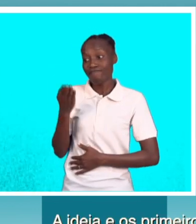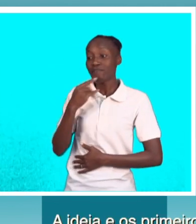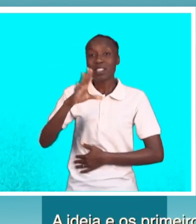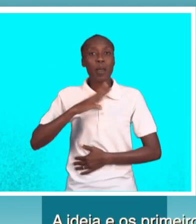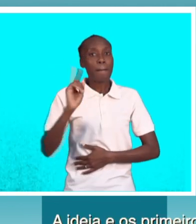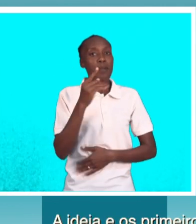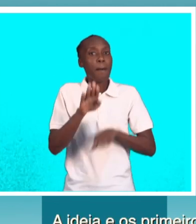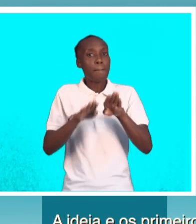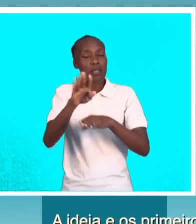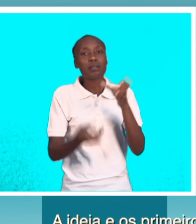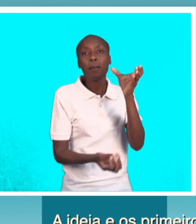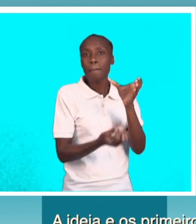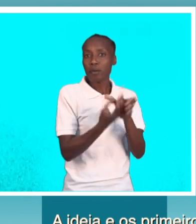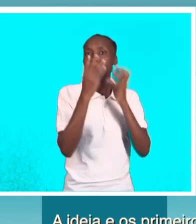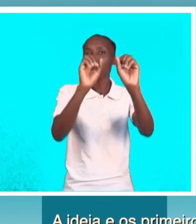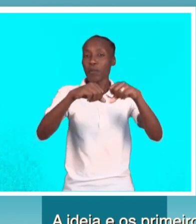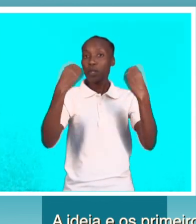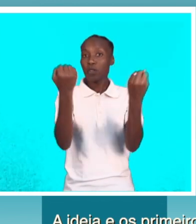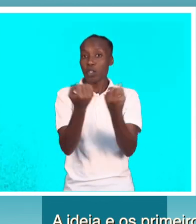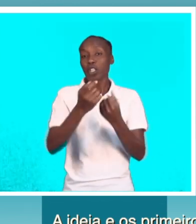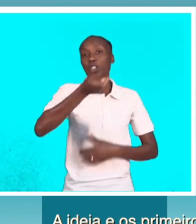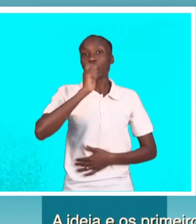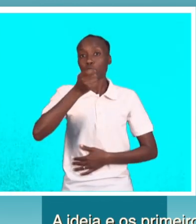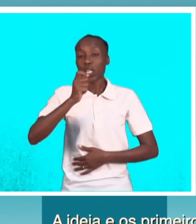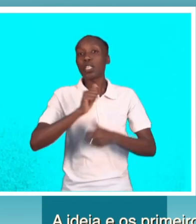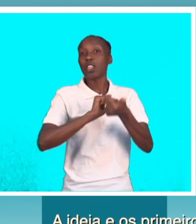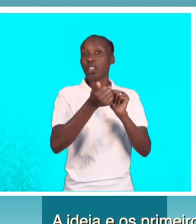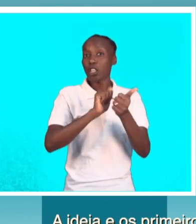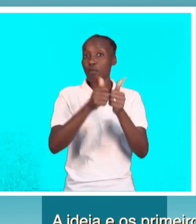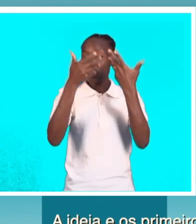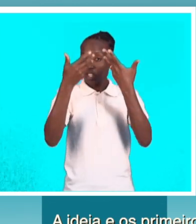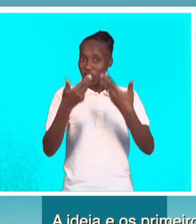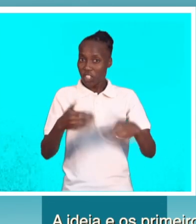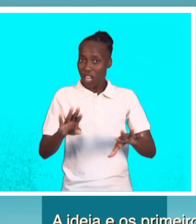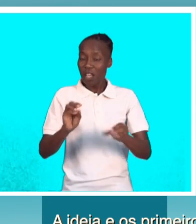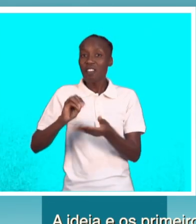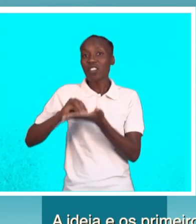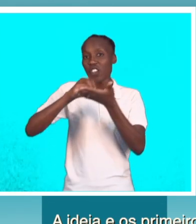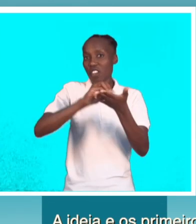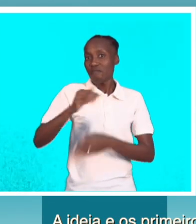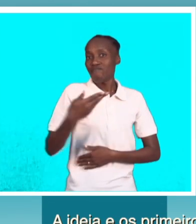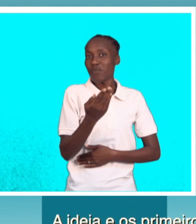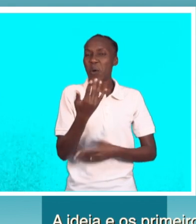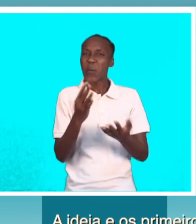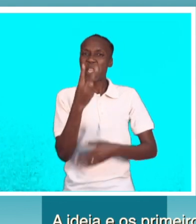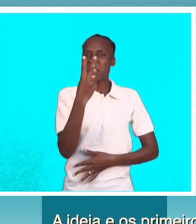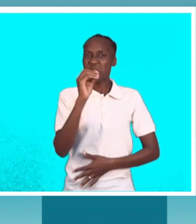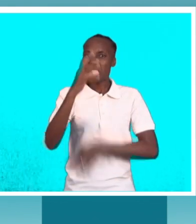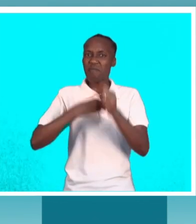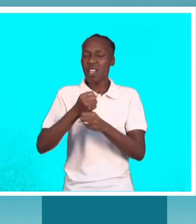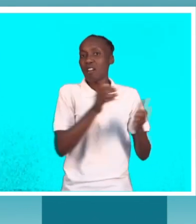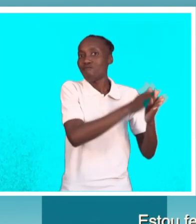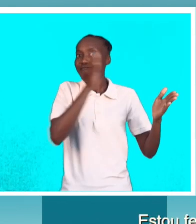ideia e os primeiros passos para a criação de uma associação de jornalistas desportivos foram dados há quase duas